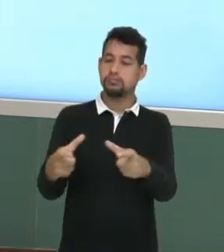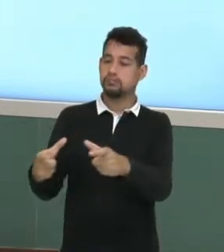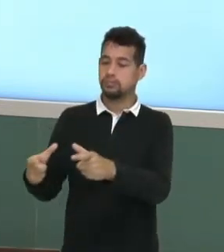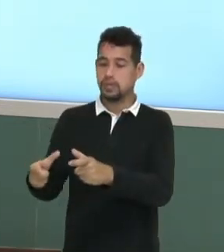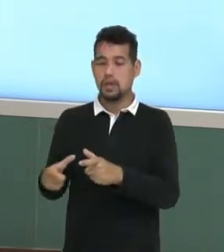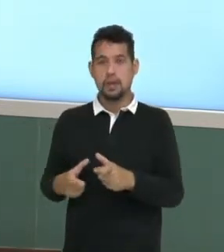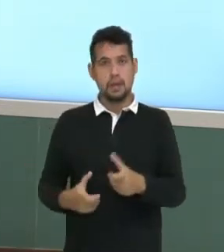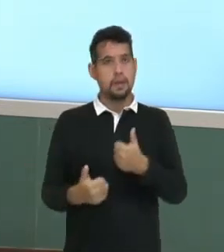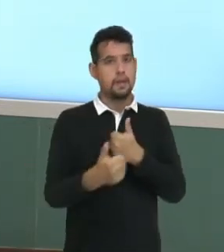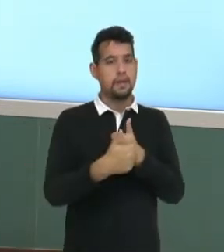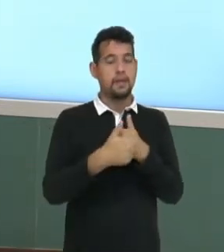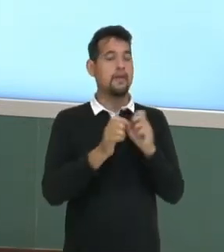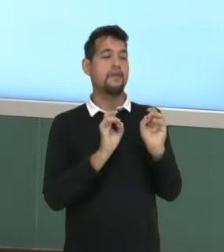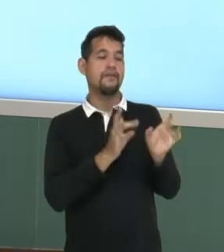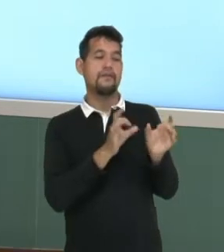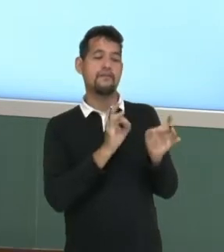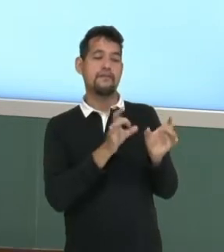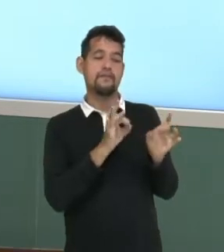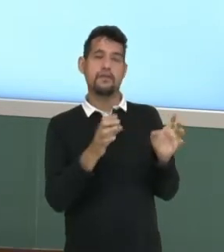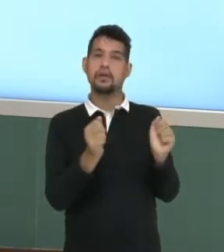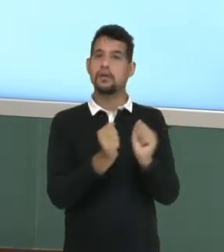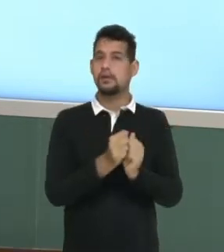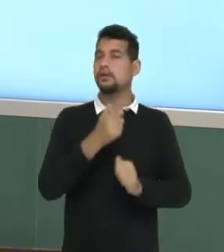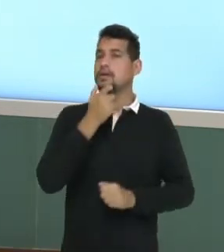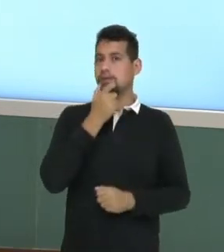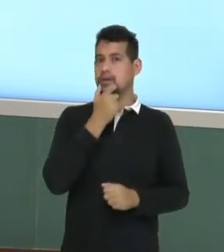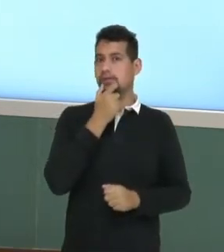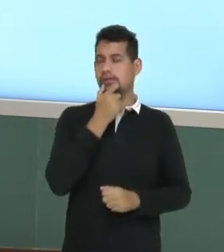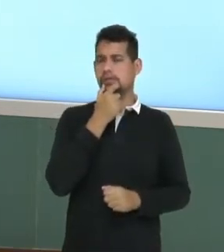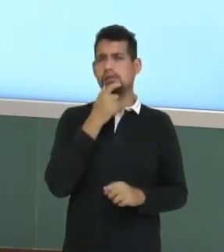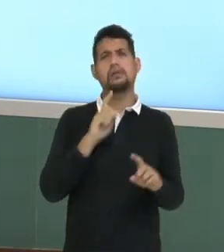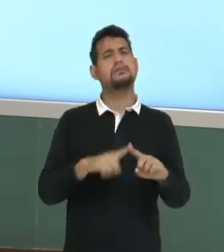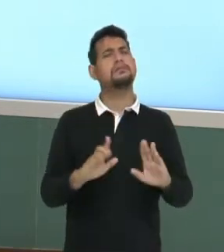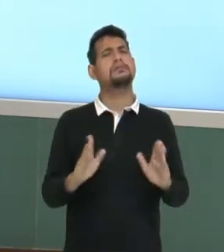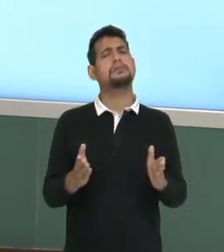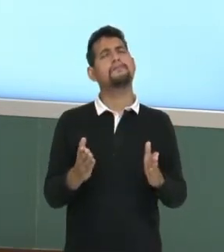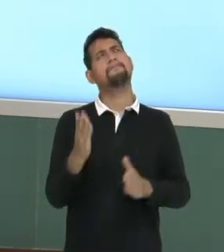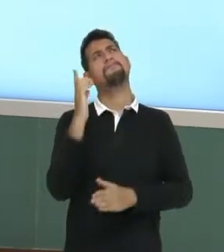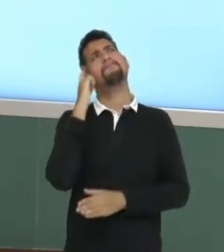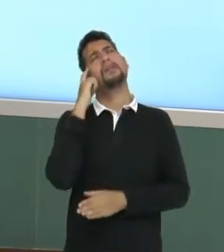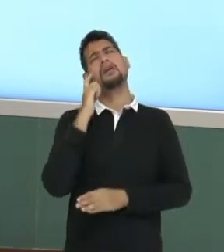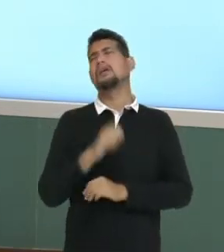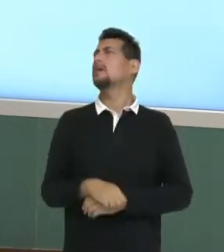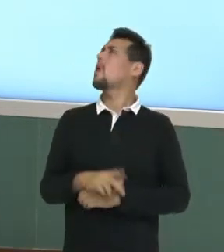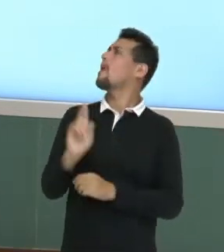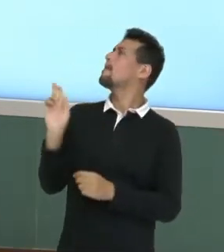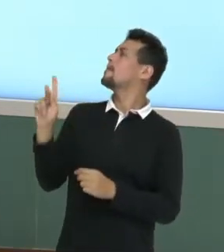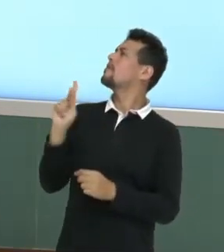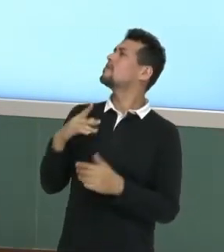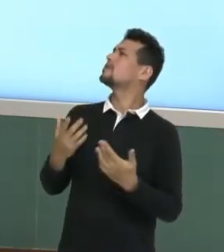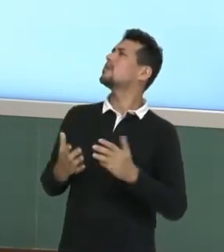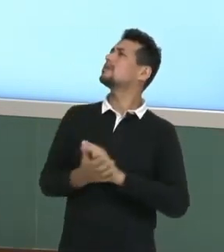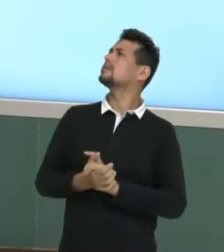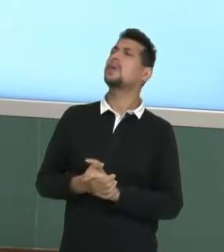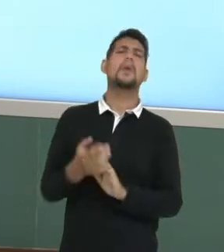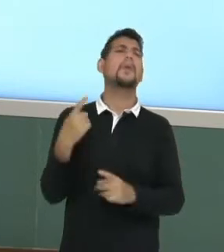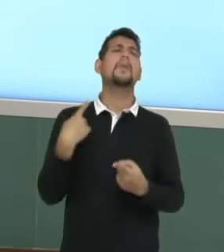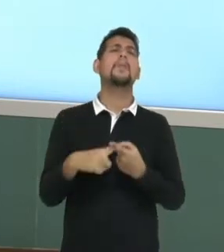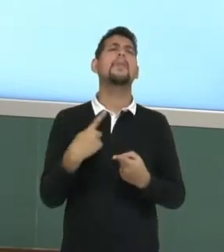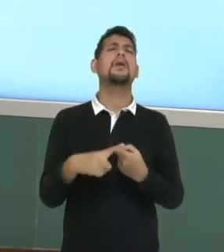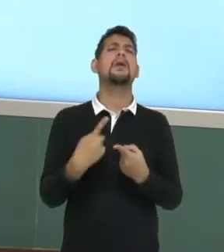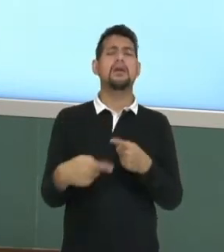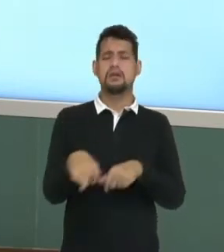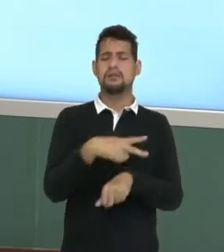países comercializassem com a Inglaterra. E daí você pode, né, pensar, mas professor, por que os países,